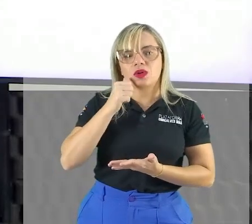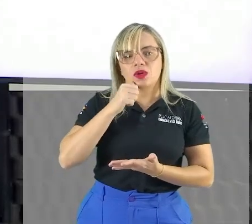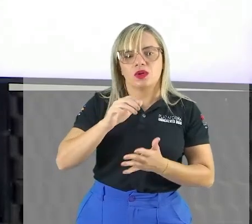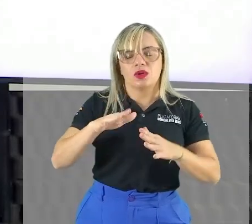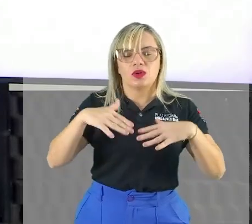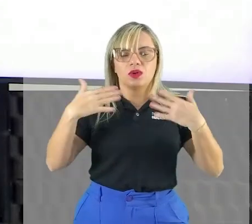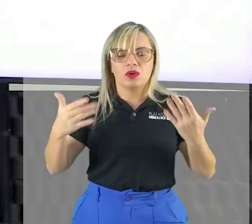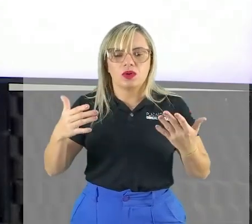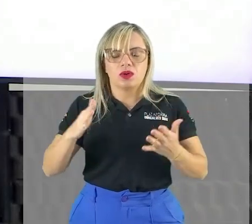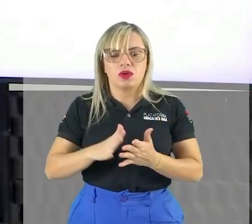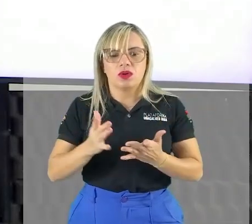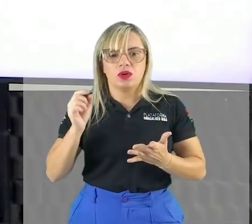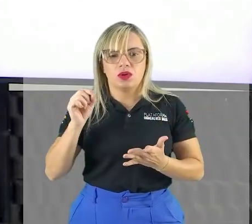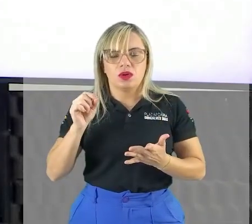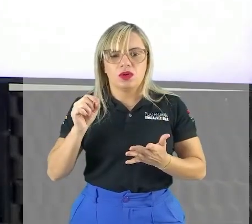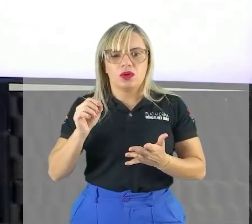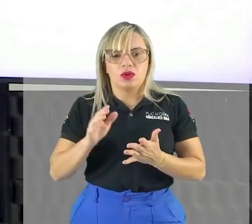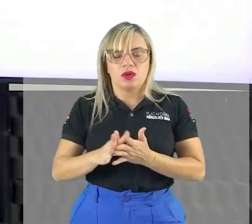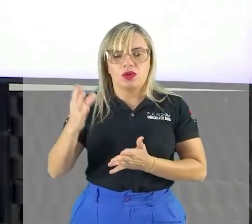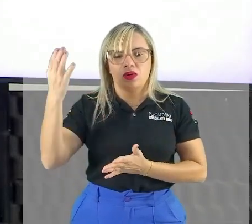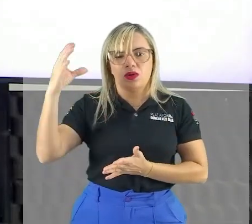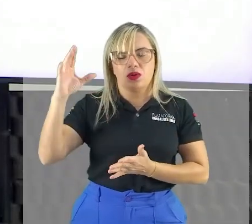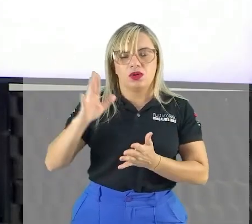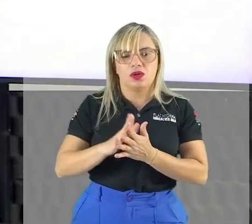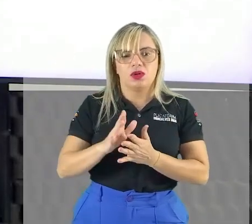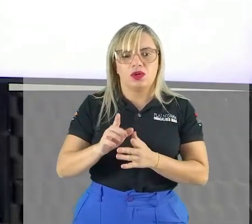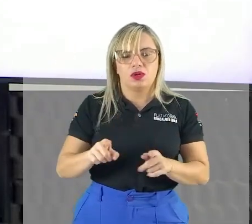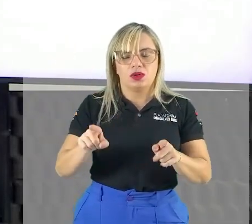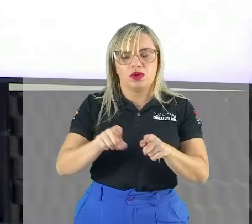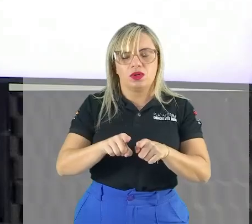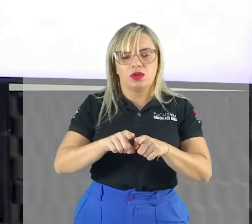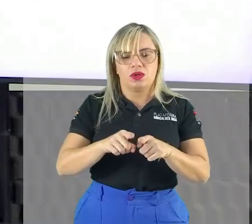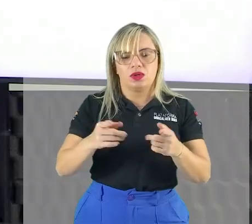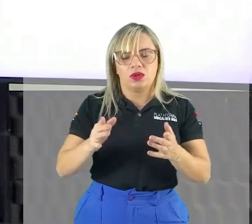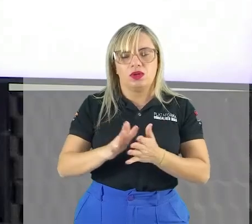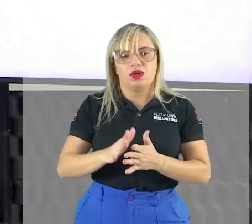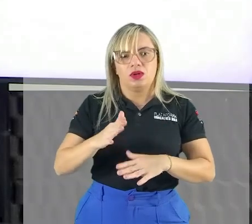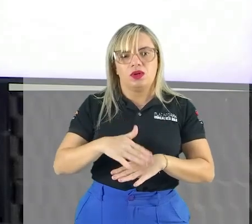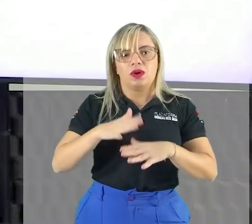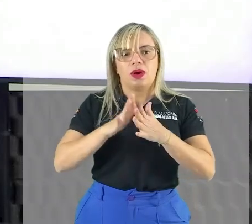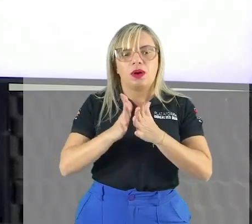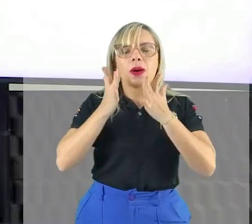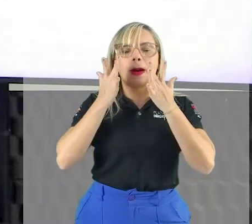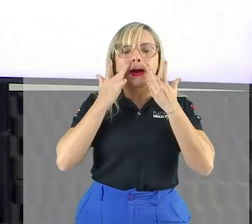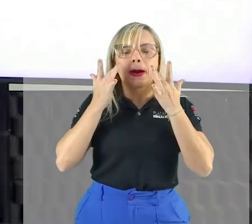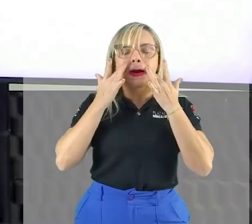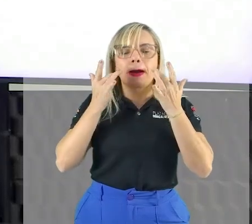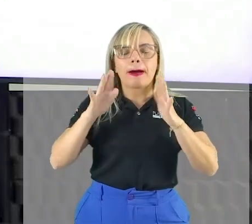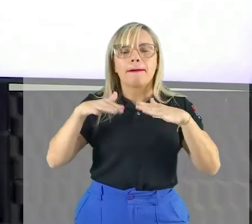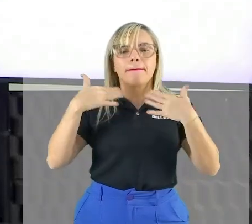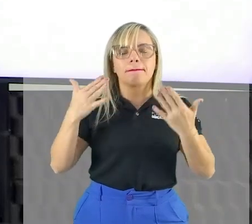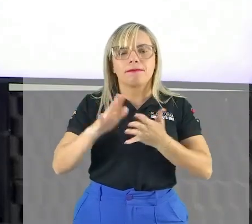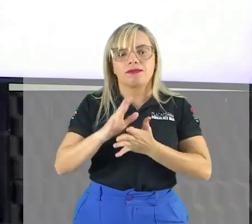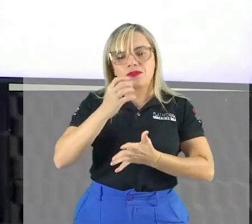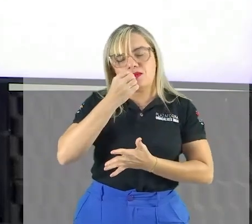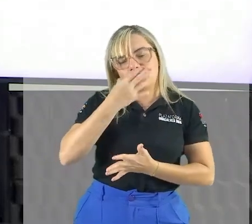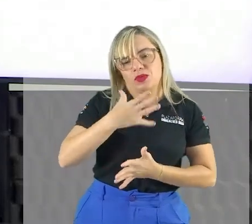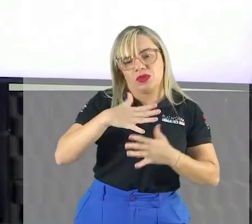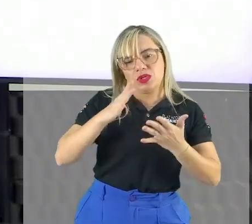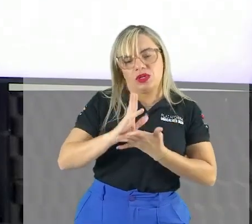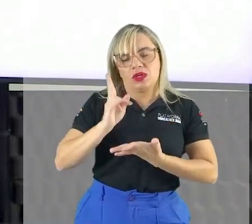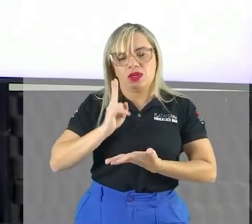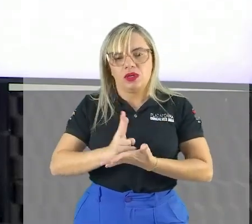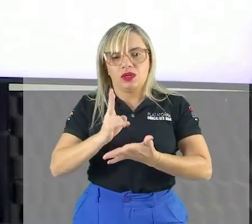estar tanto na parte da ciência, mas como também na vida mais artística. Então, é bom